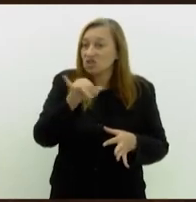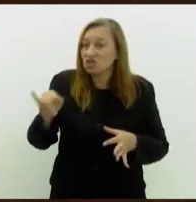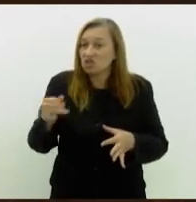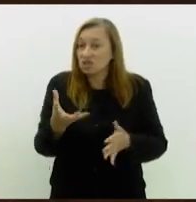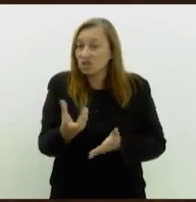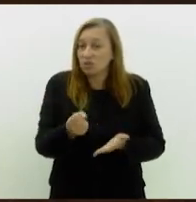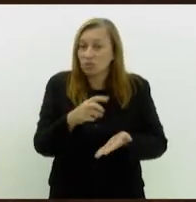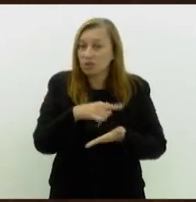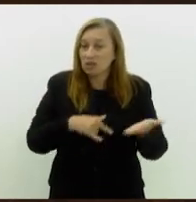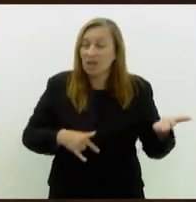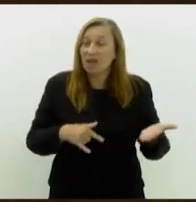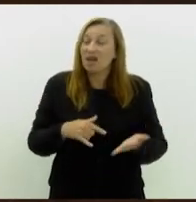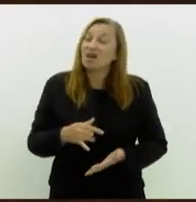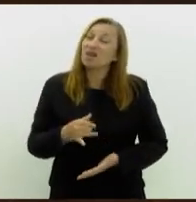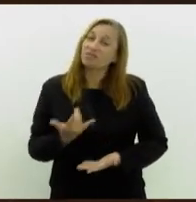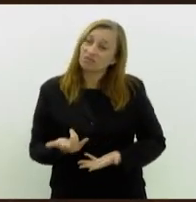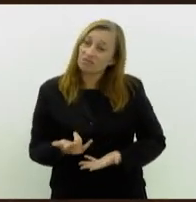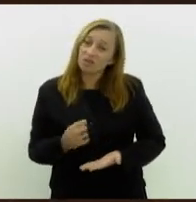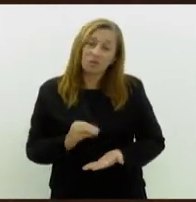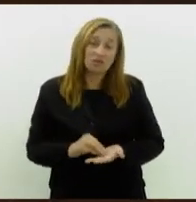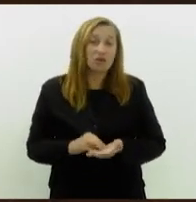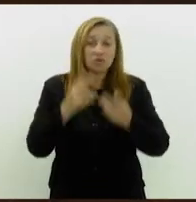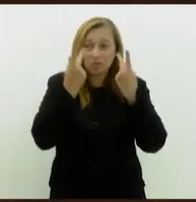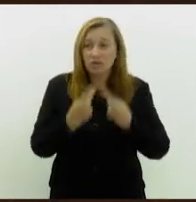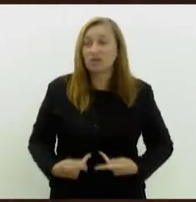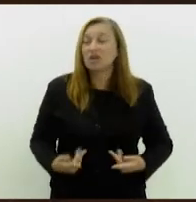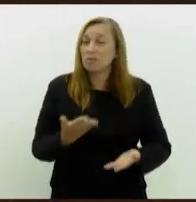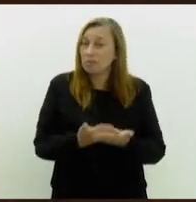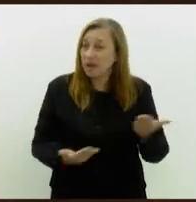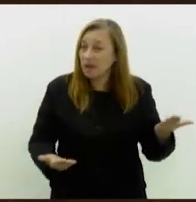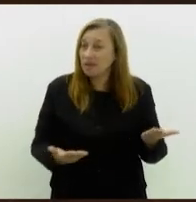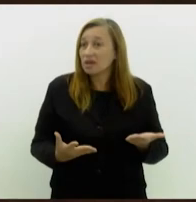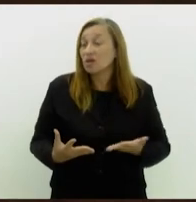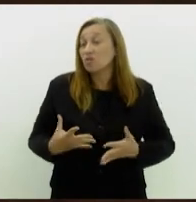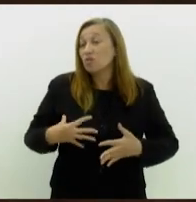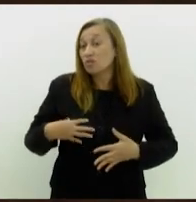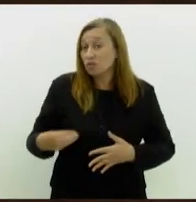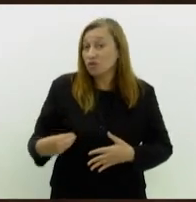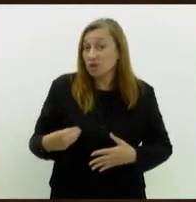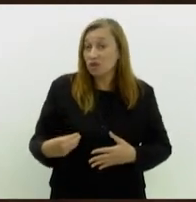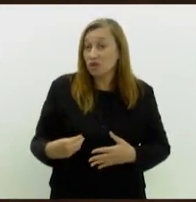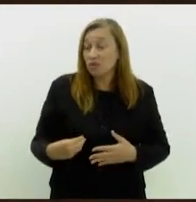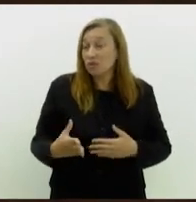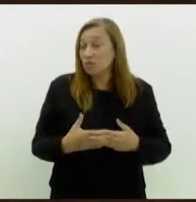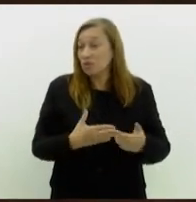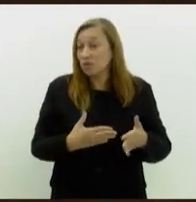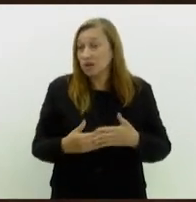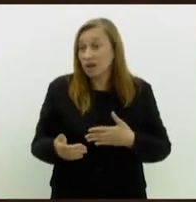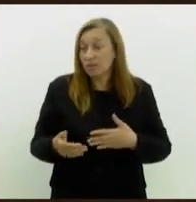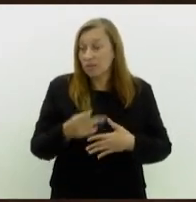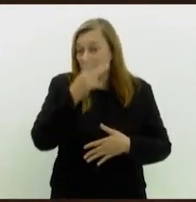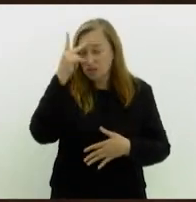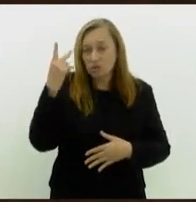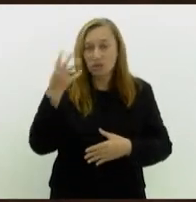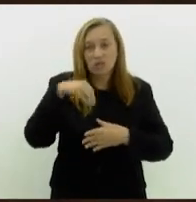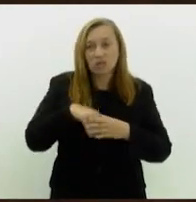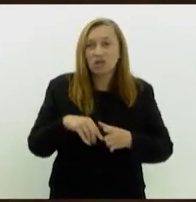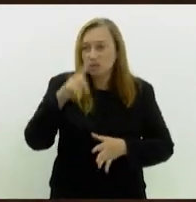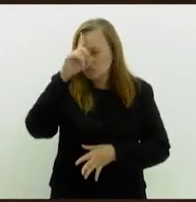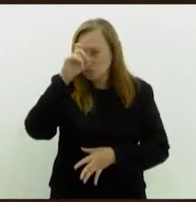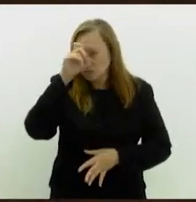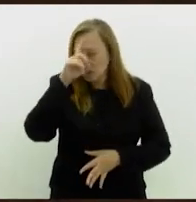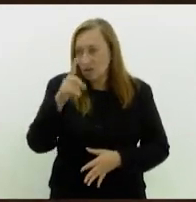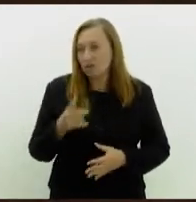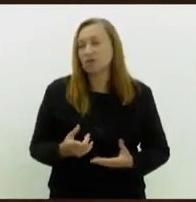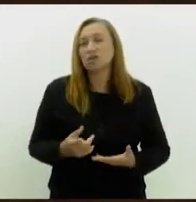para quem perde um filho para quem perde qualquer parente dentro de um lugar onde essa pessoa deveria ter respaldado a sua